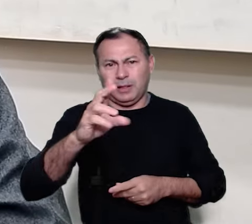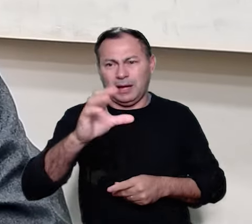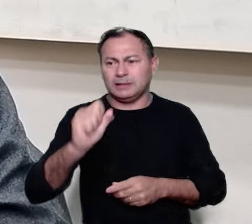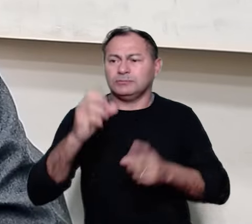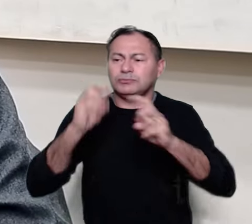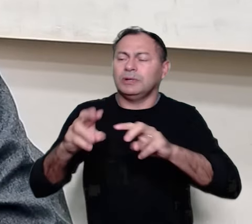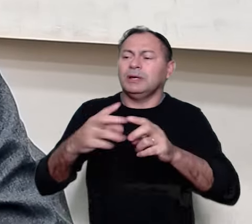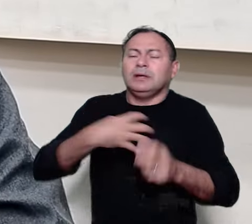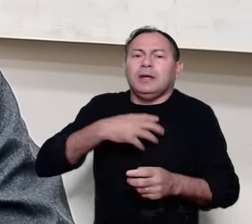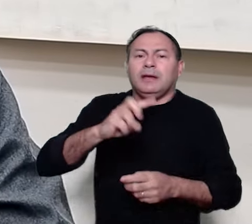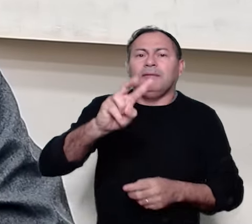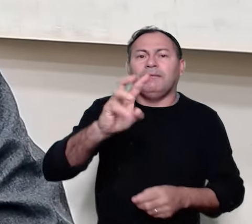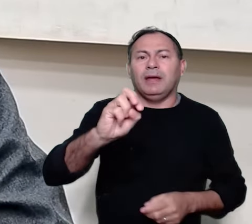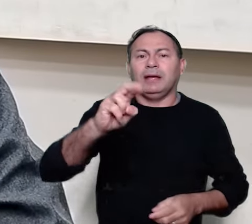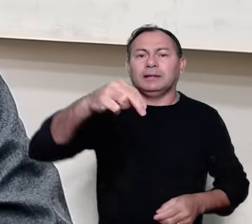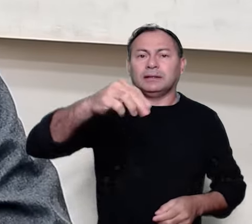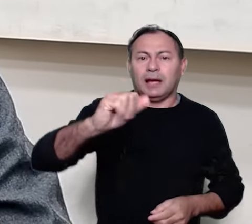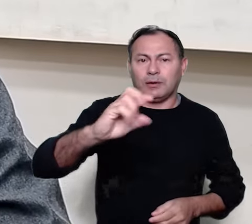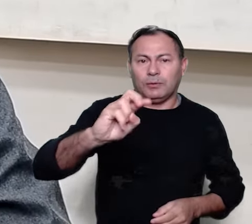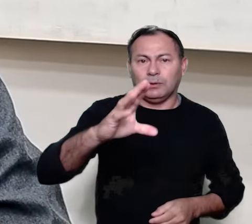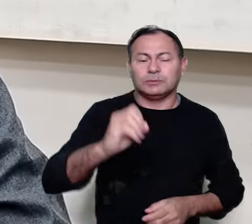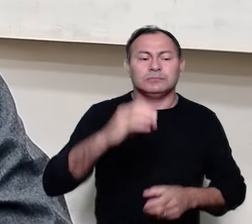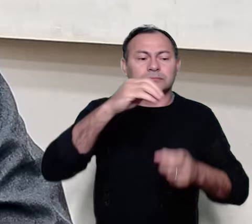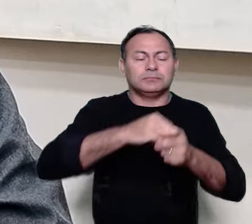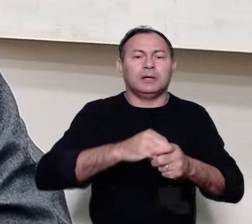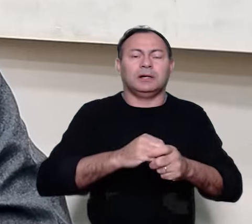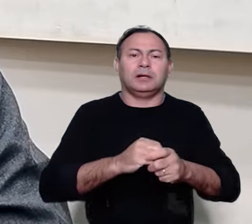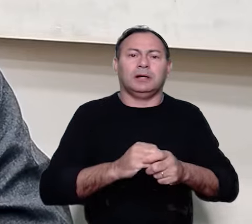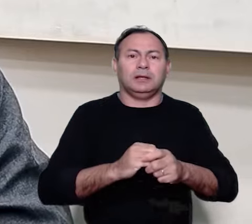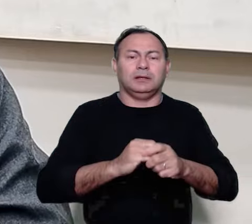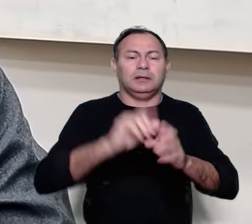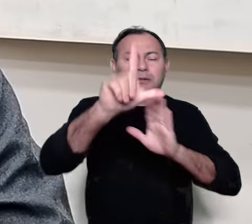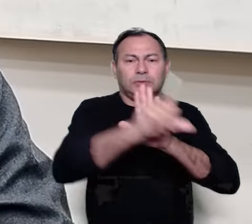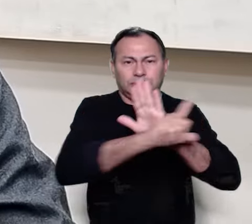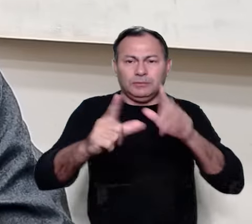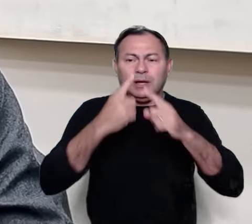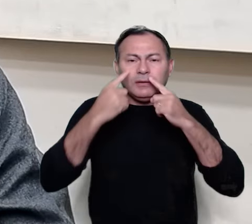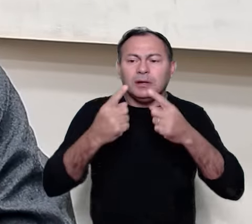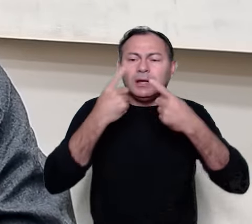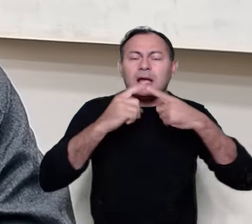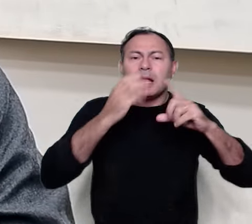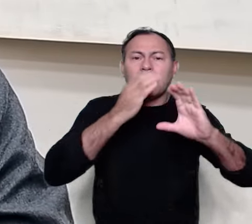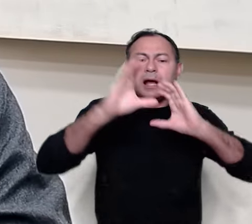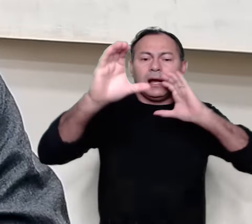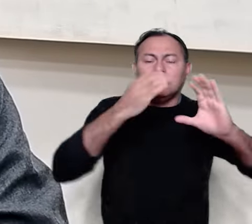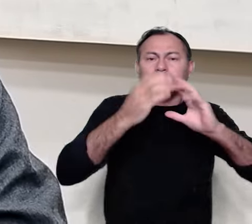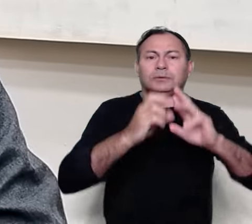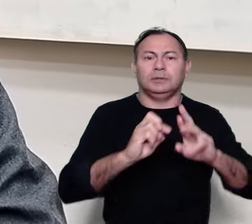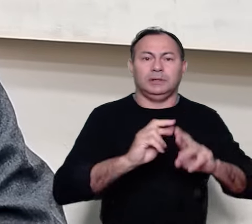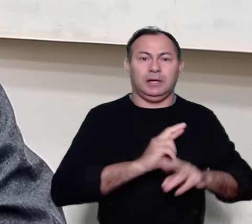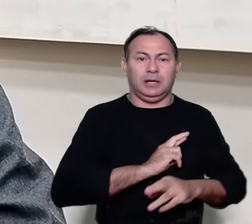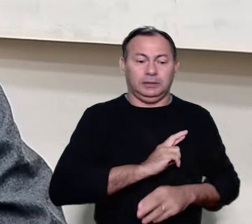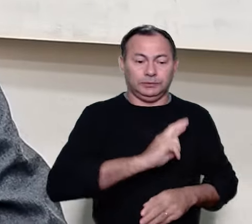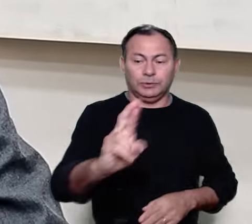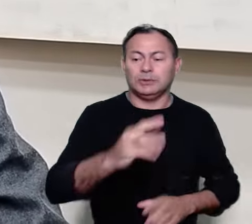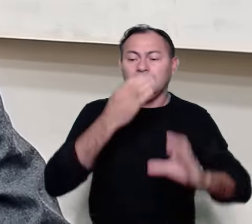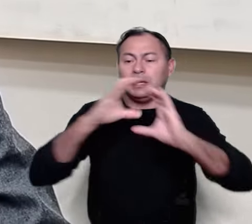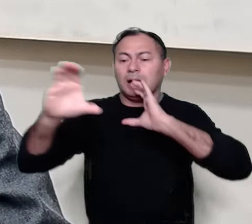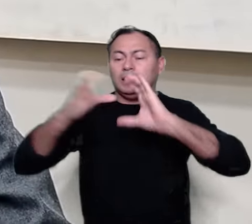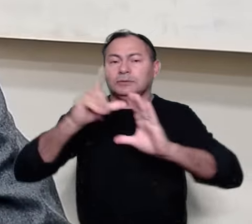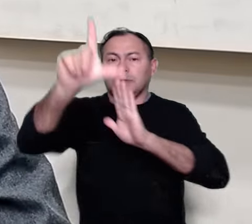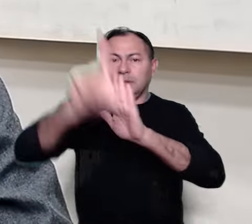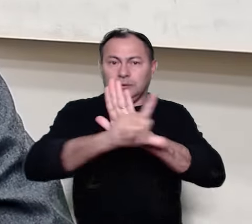eucarística, além de esclarecer a distinção entre canto religioso e canto